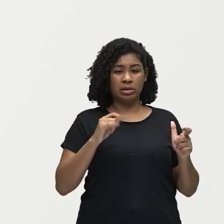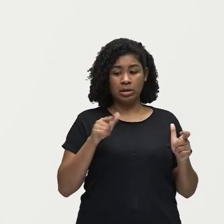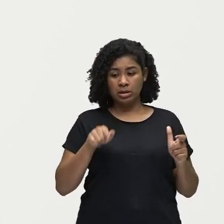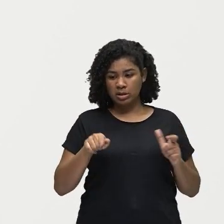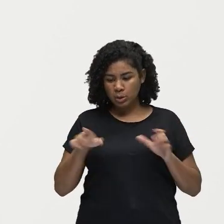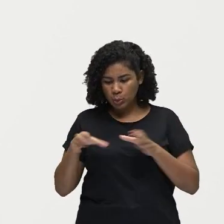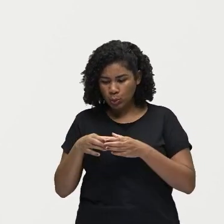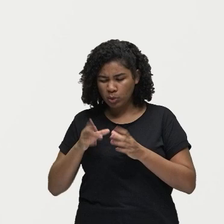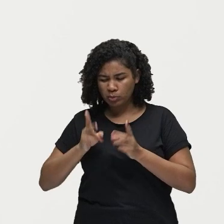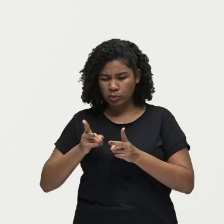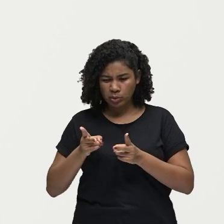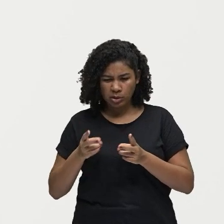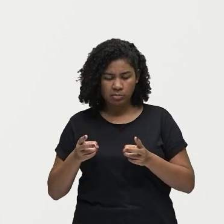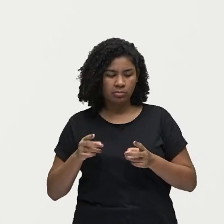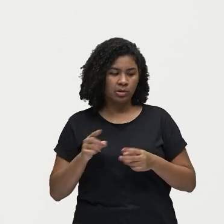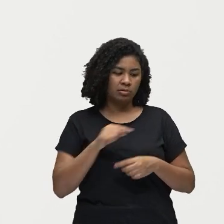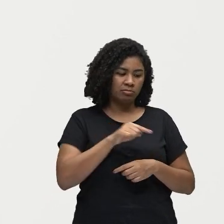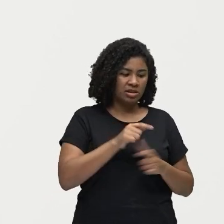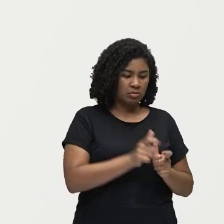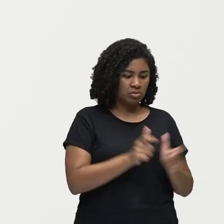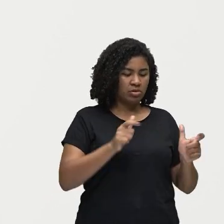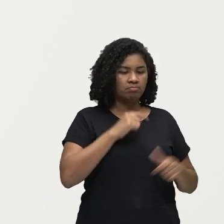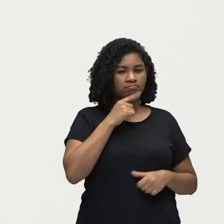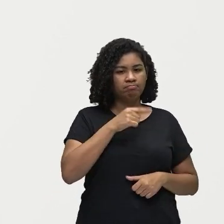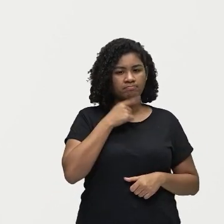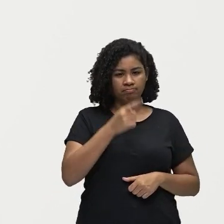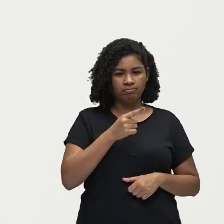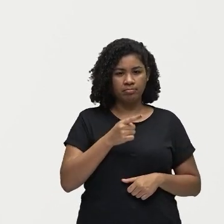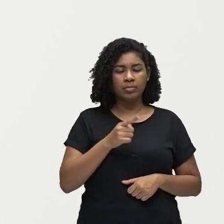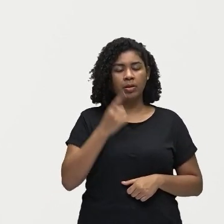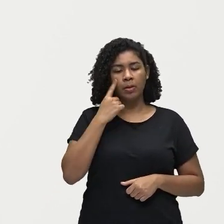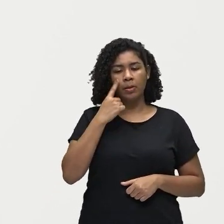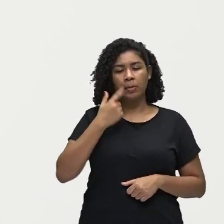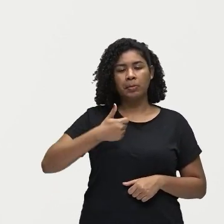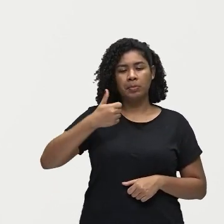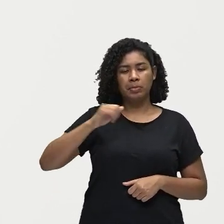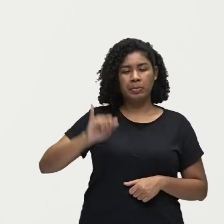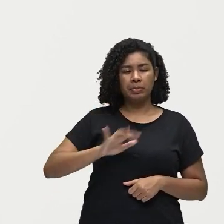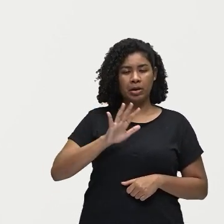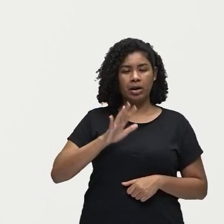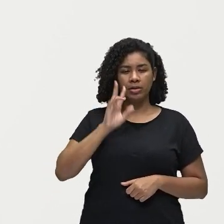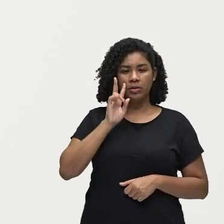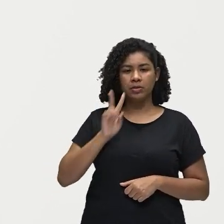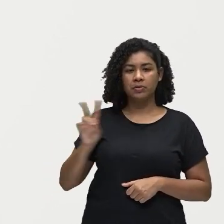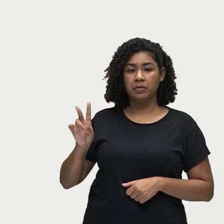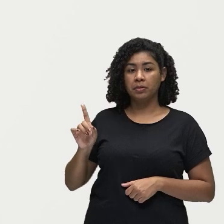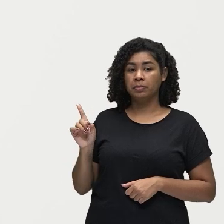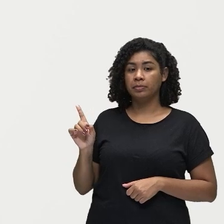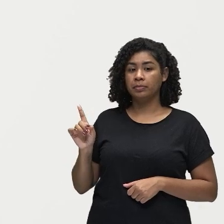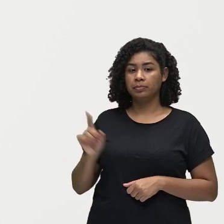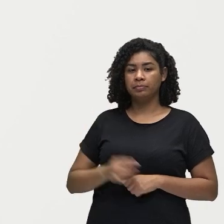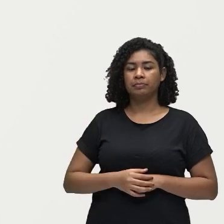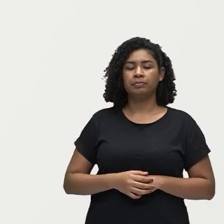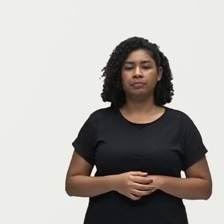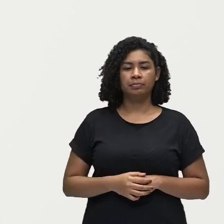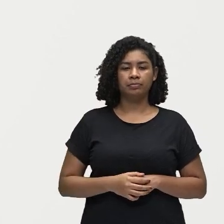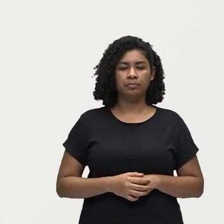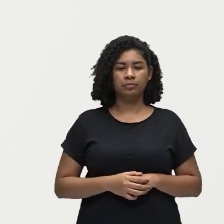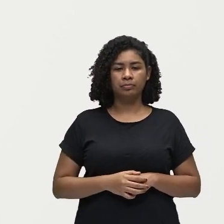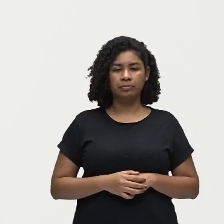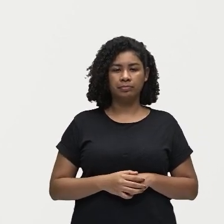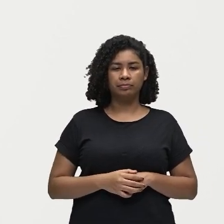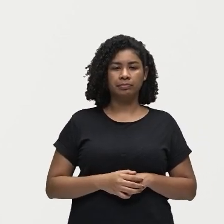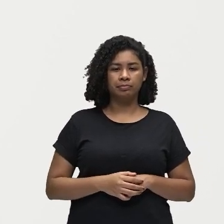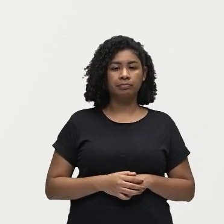outro. Nesse primeiro quadro que a gente traz aqui para vocês, a gente